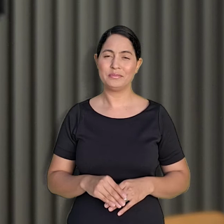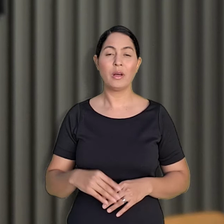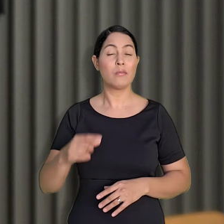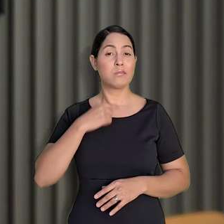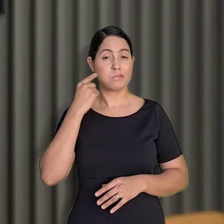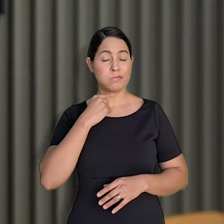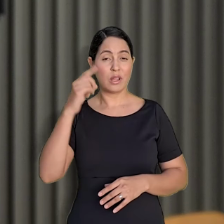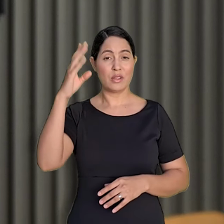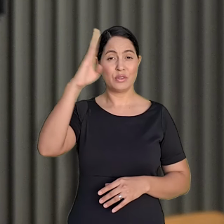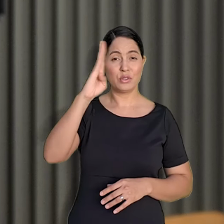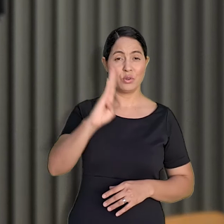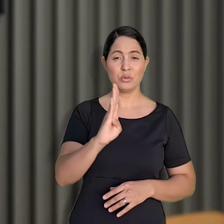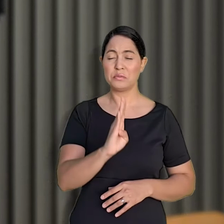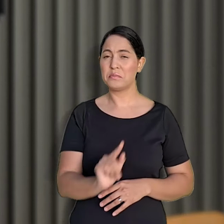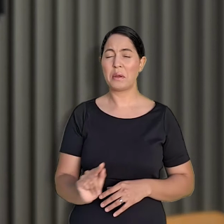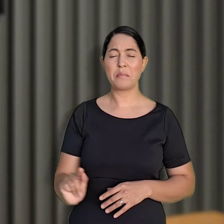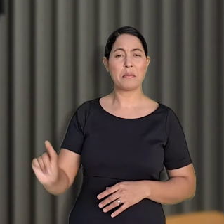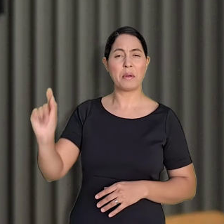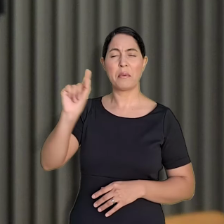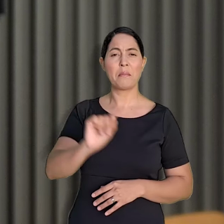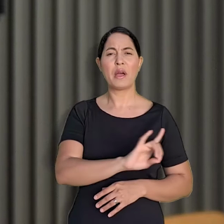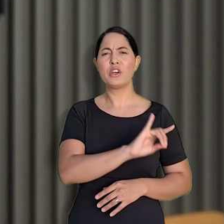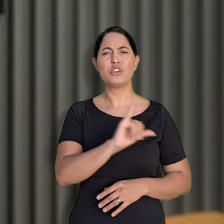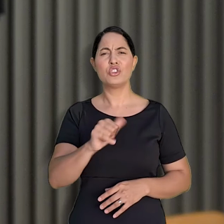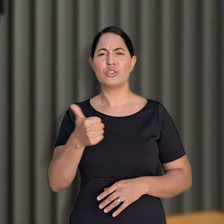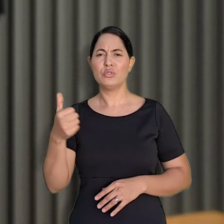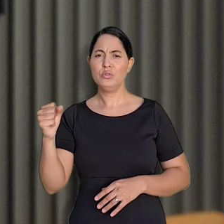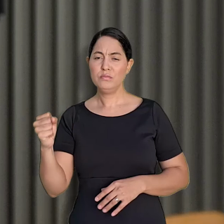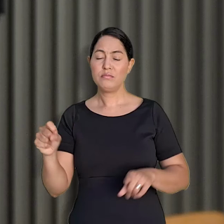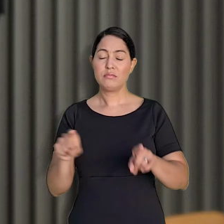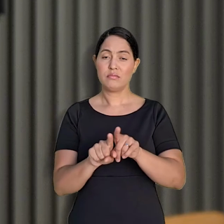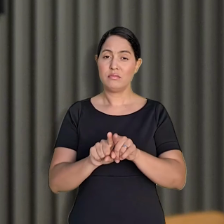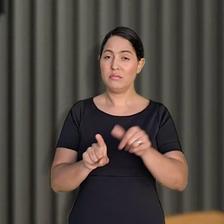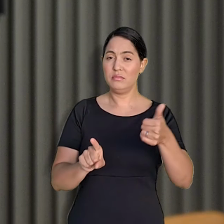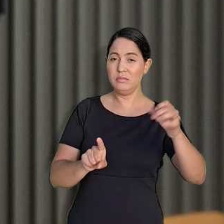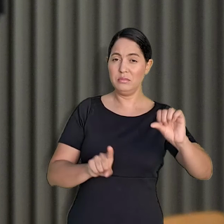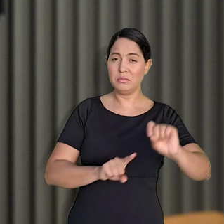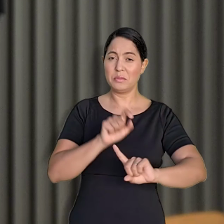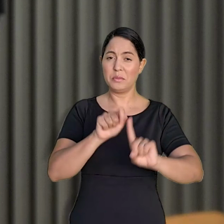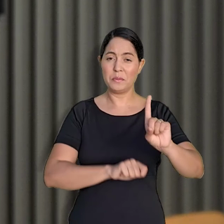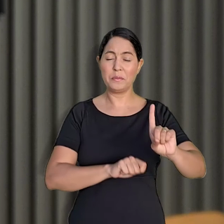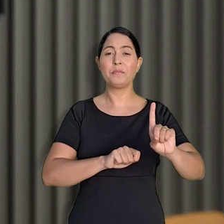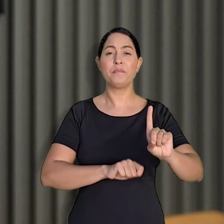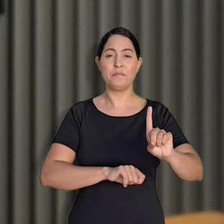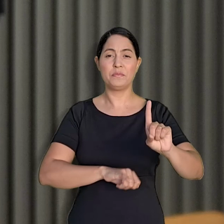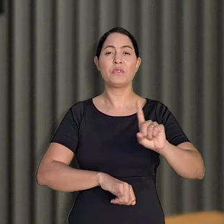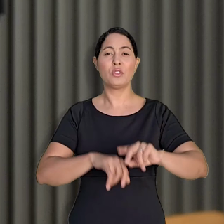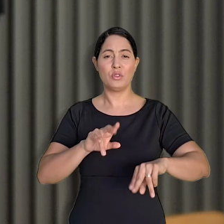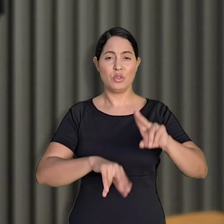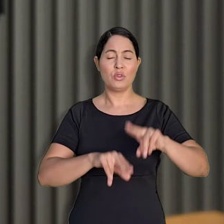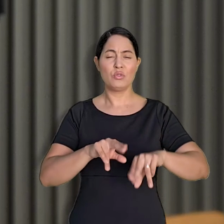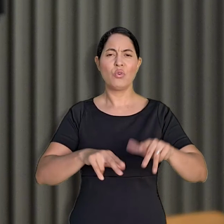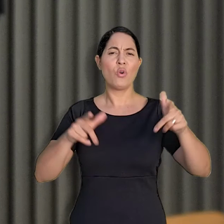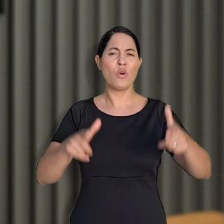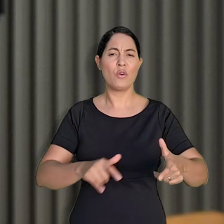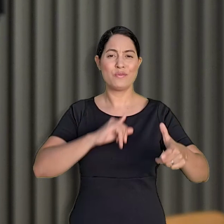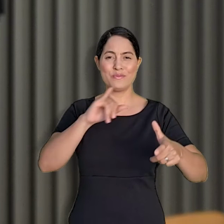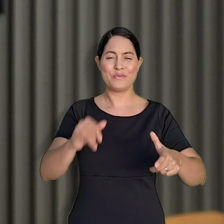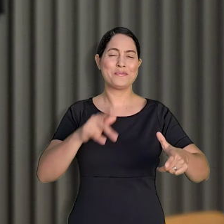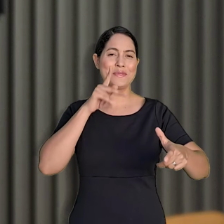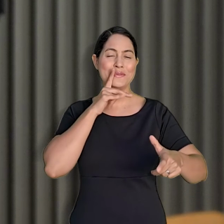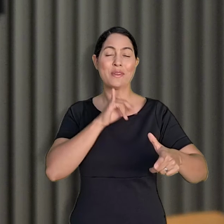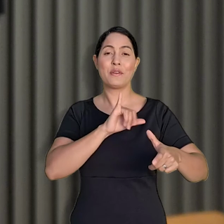Advogados e advogadas de todo o Brasil, nos dias 18 e 19 de junho, João Pessoa será o centro de um dos debates